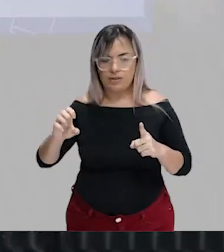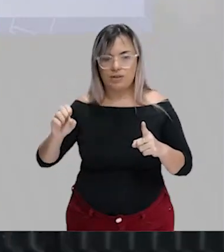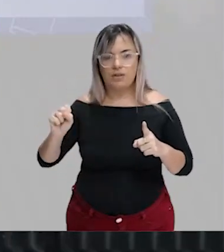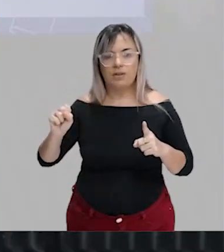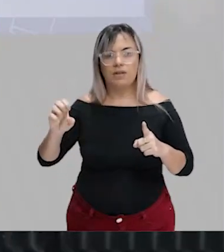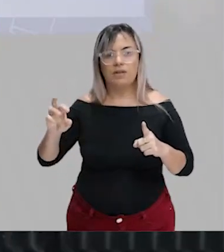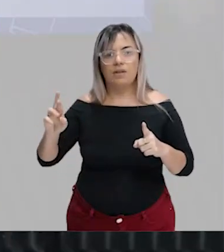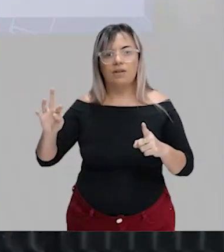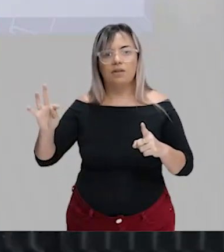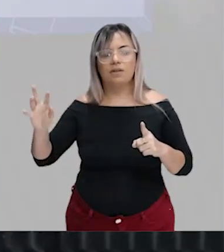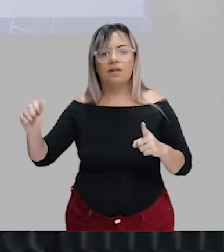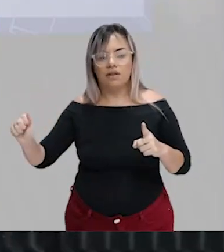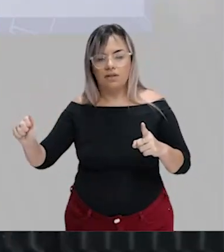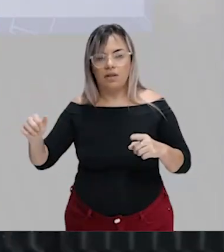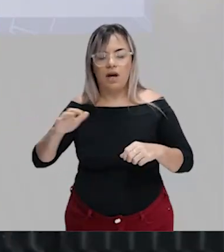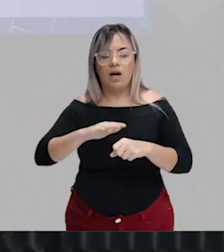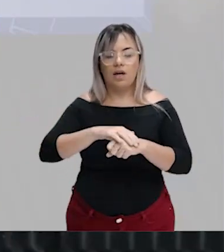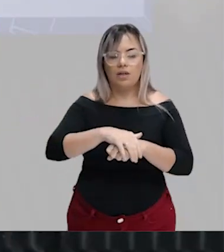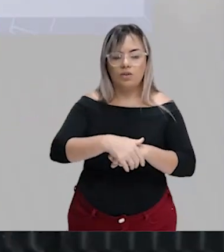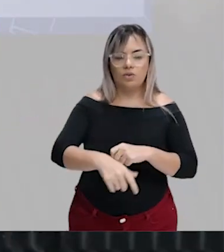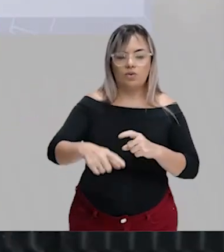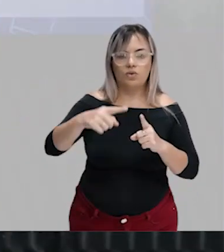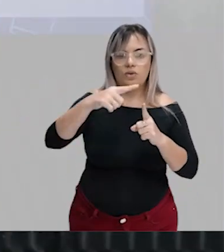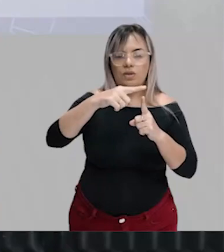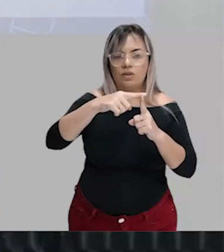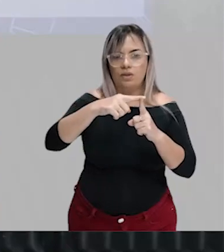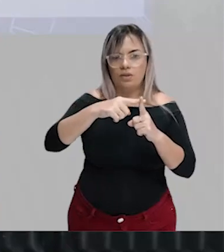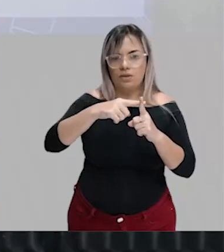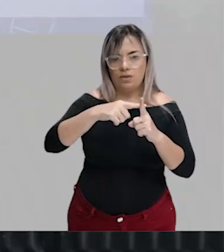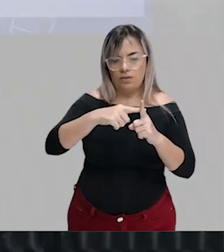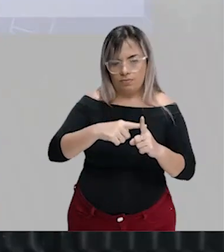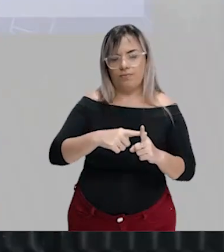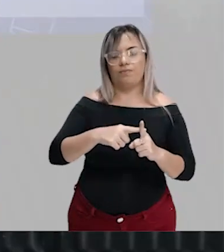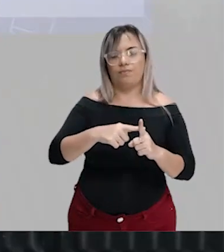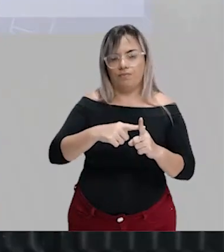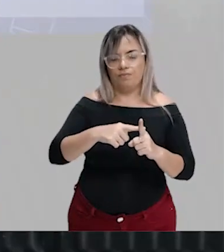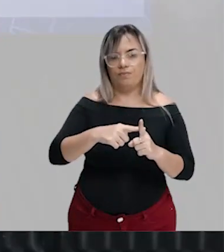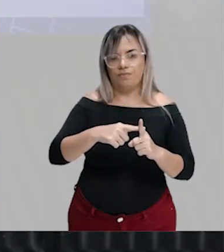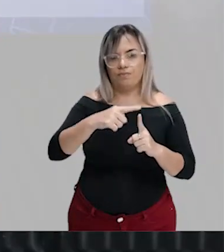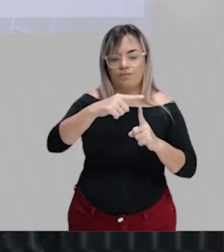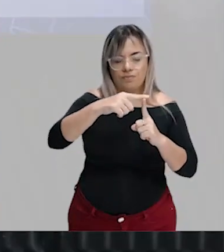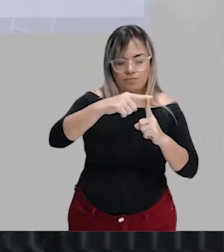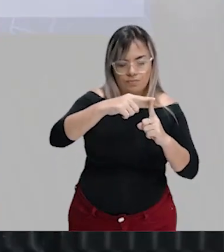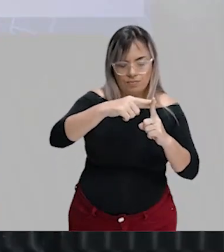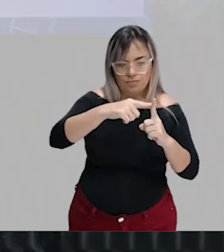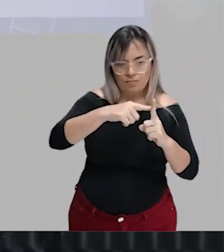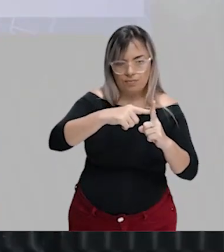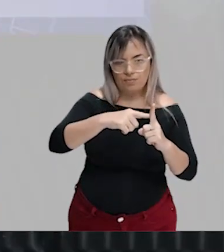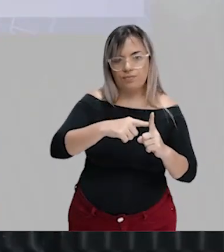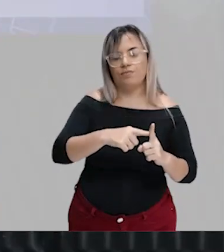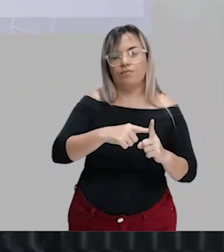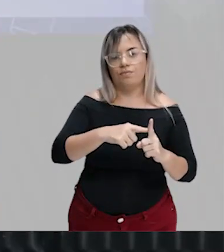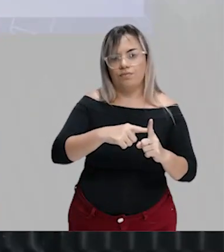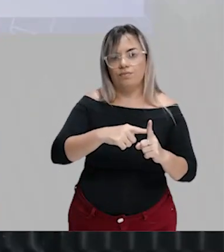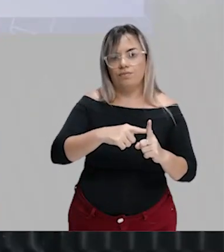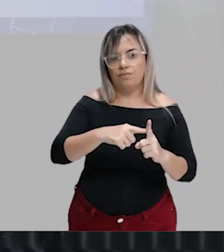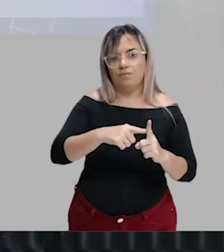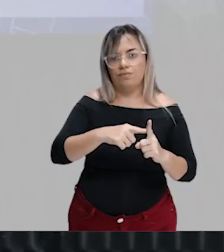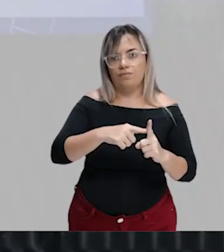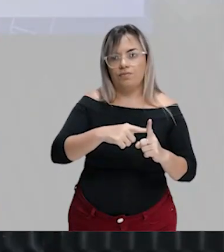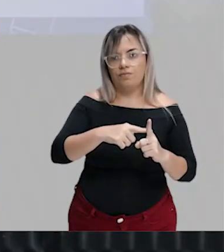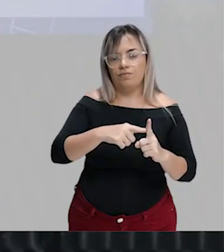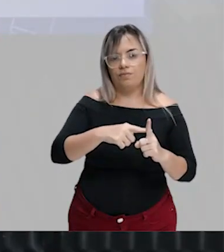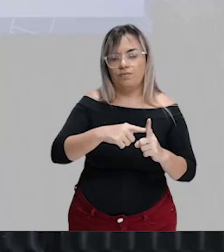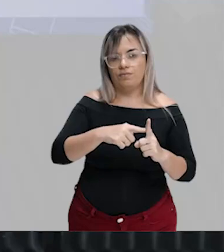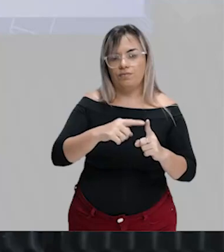muito alta e durante a noite a temperatura é muito baixa. Então, durante a noite, que a temperatura do ambiente cai bastante,